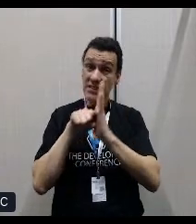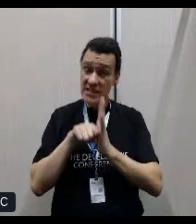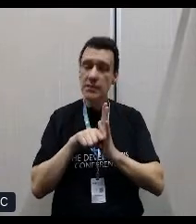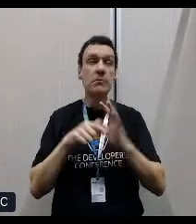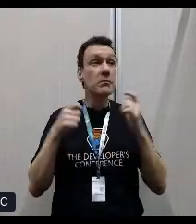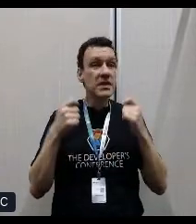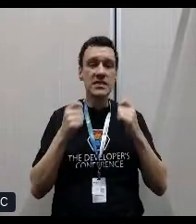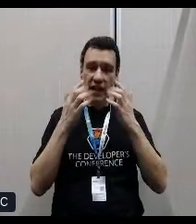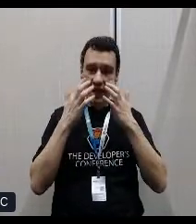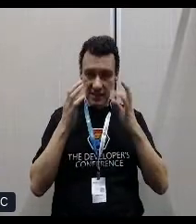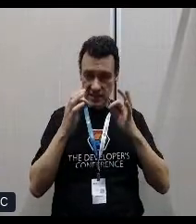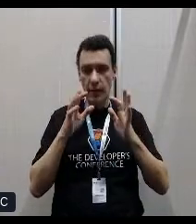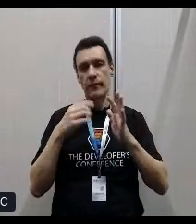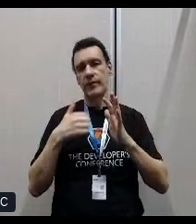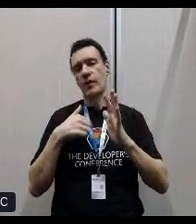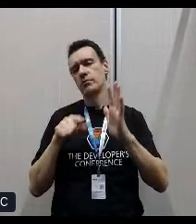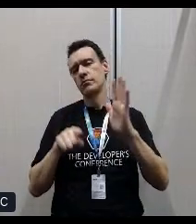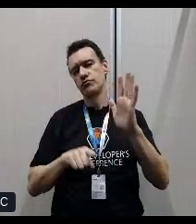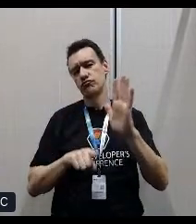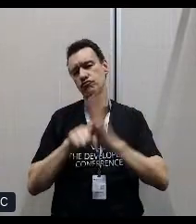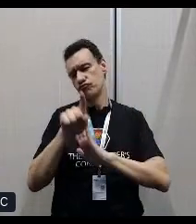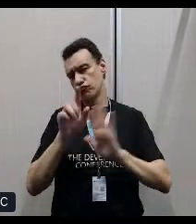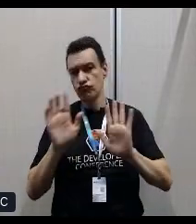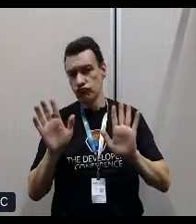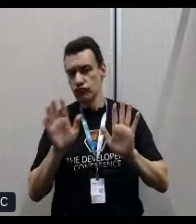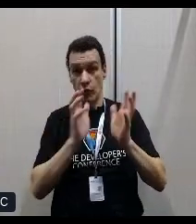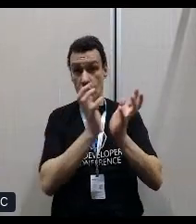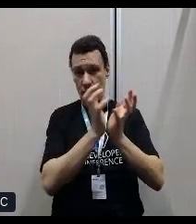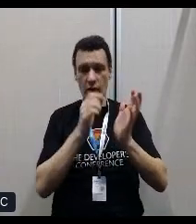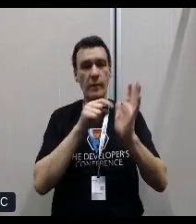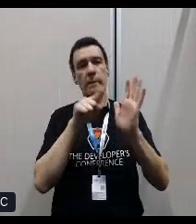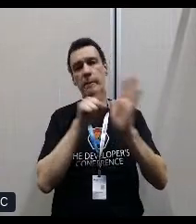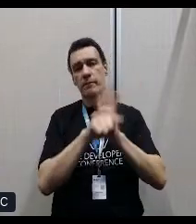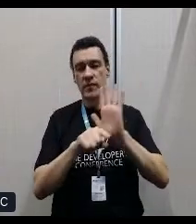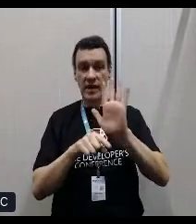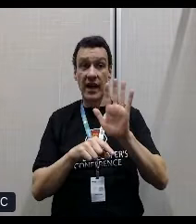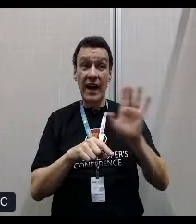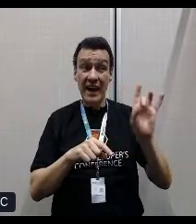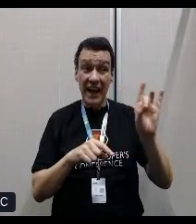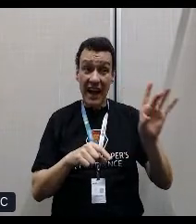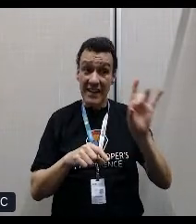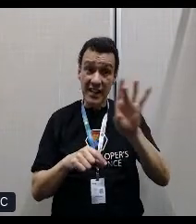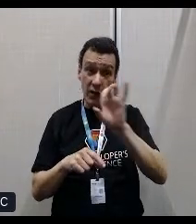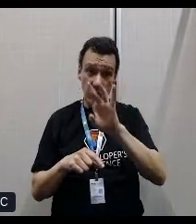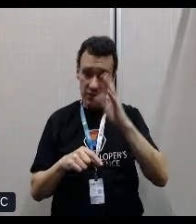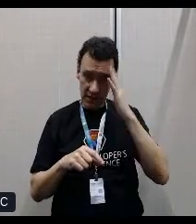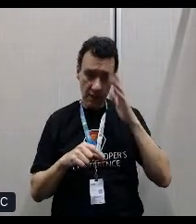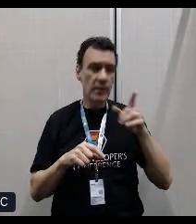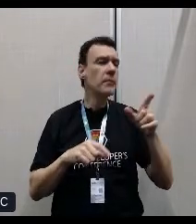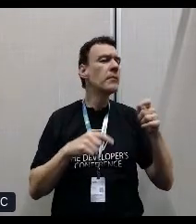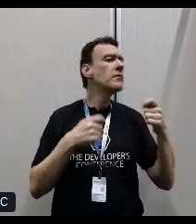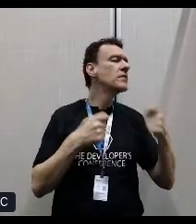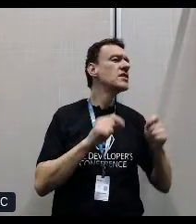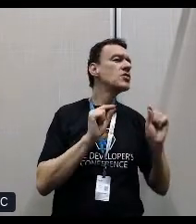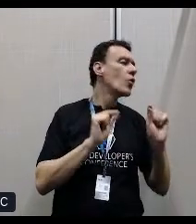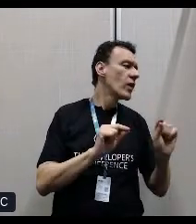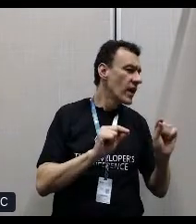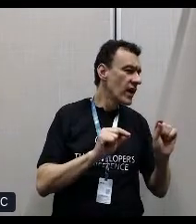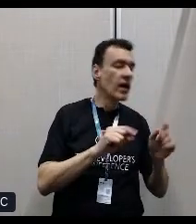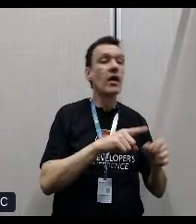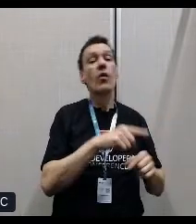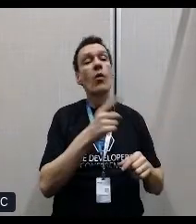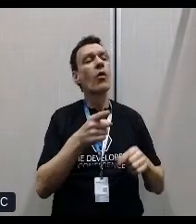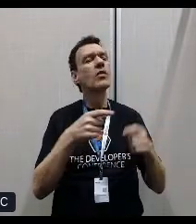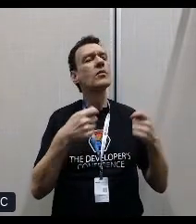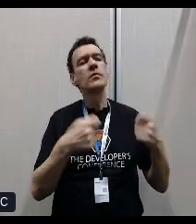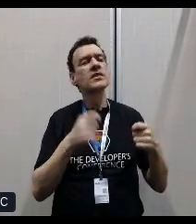terceiro ponto, é só perguntar. Cada indivíduo é especialista em suas necessidades. Então, se vocês estão inseguros sobre as necessidades específicas de